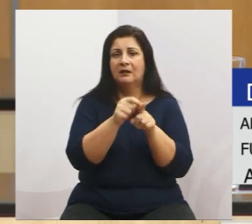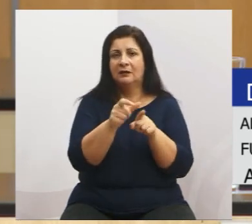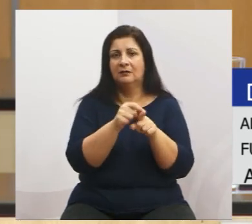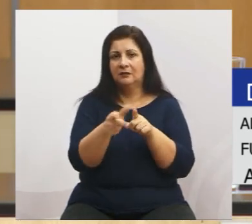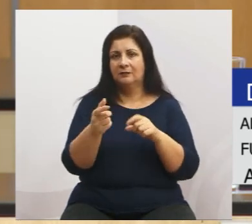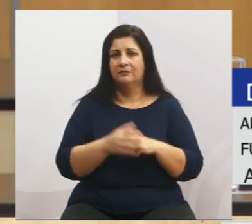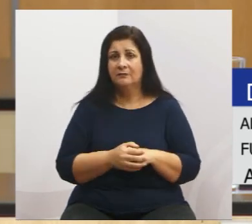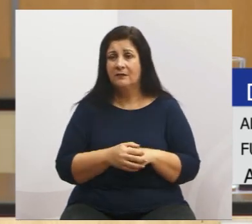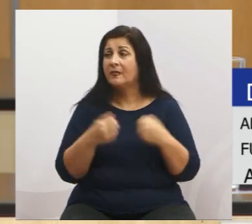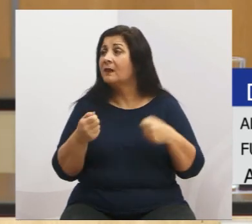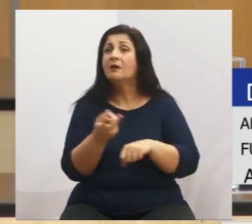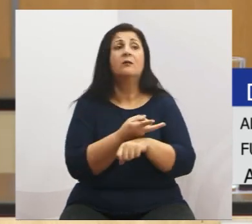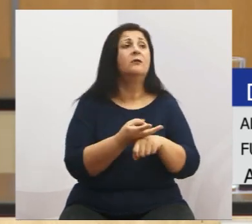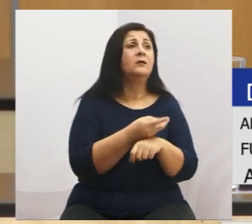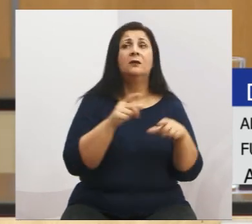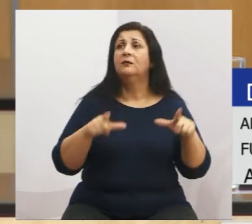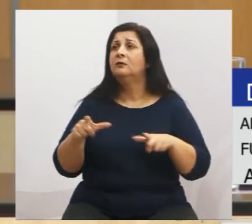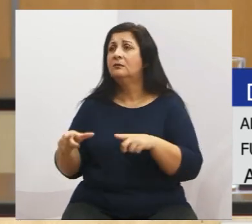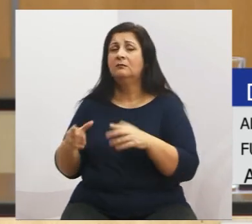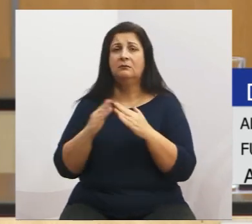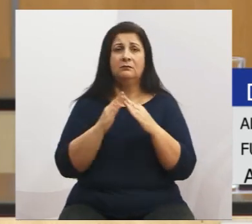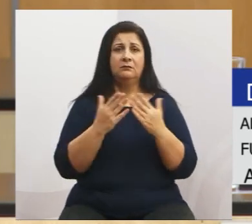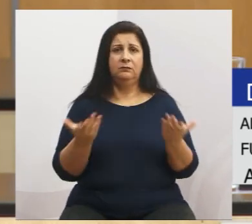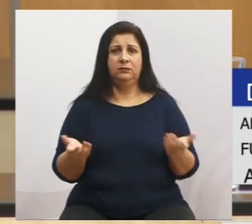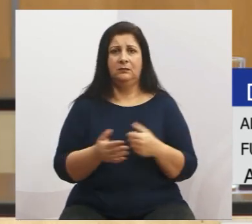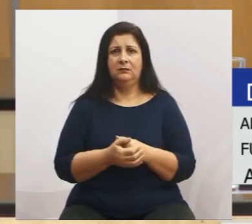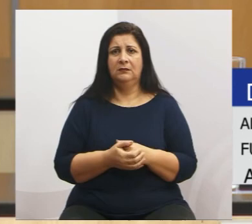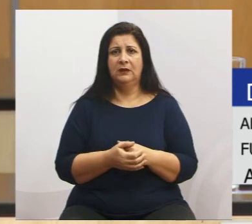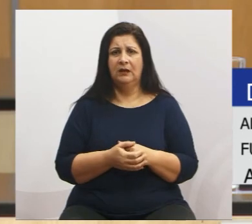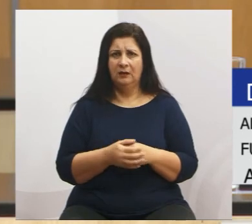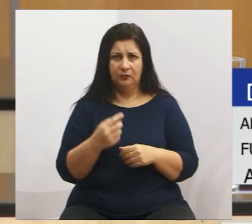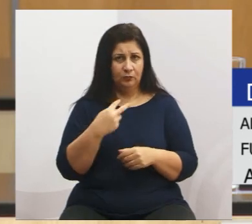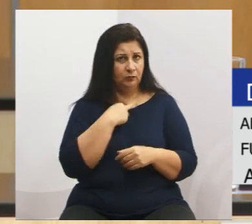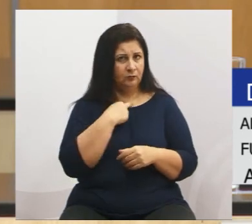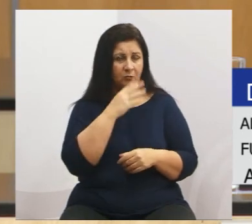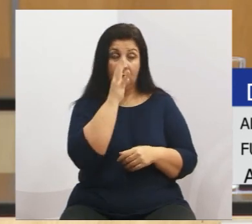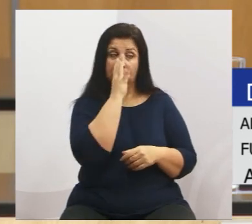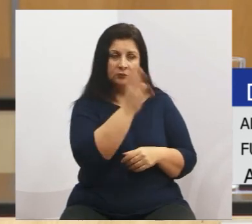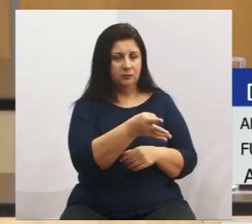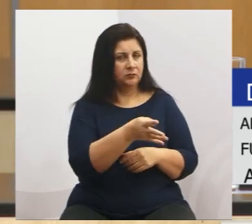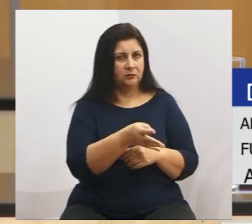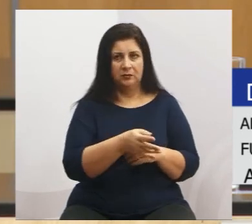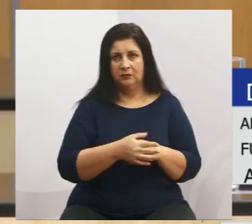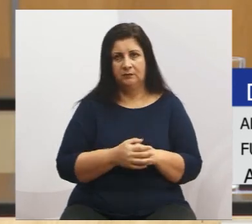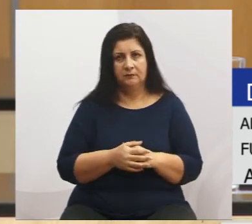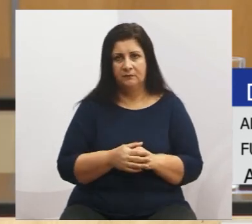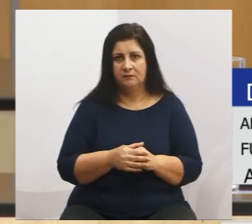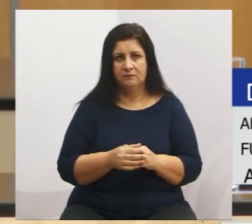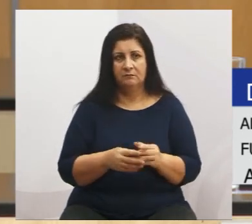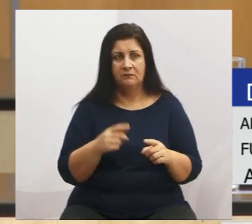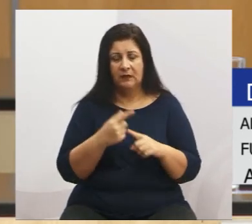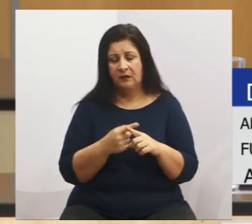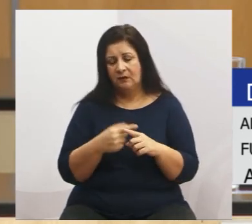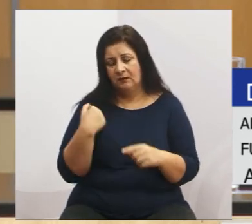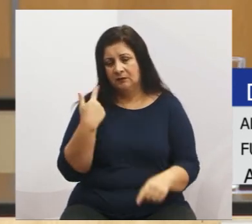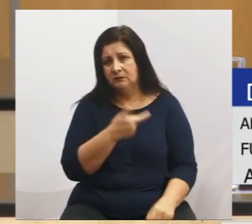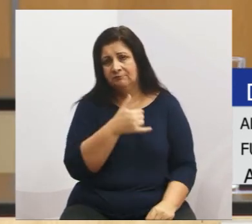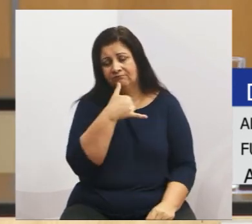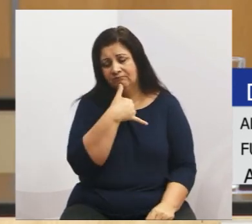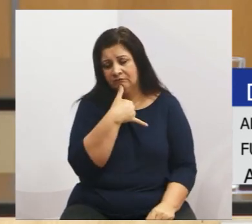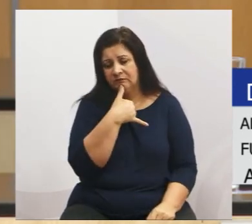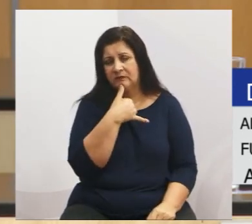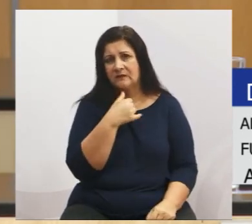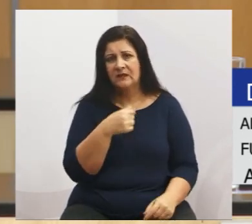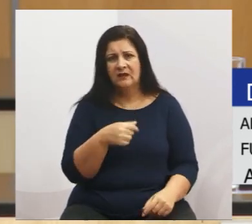procurar algum lugar para morar. E aí não cabe a nós a estar julgando essas pessoas. Muitas vezes nos entristece de ver